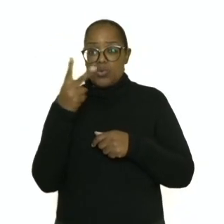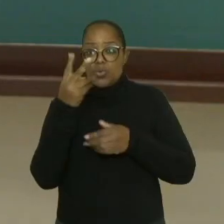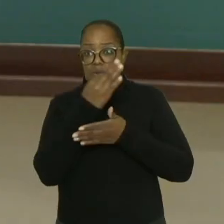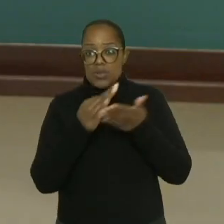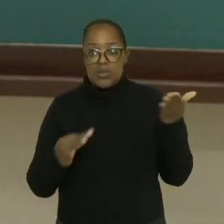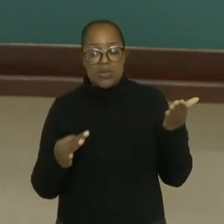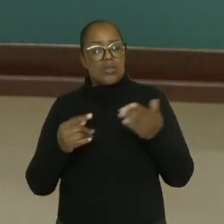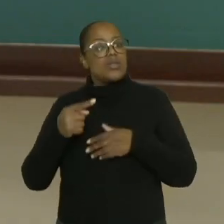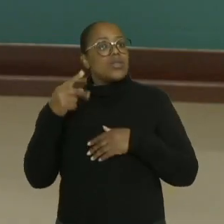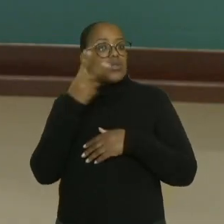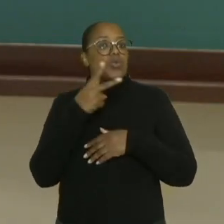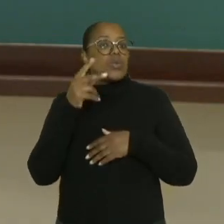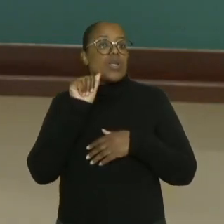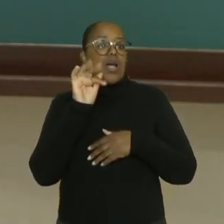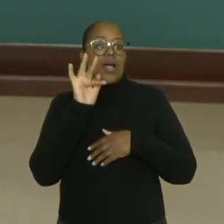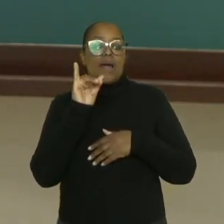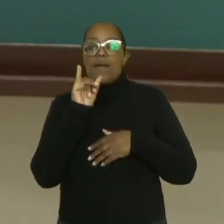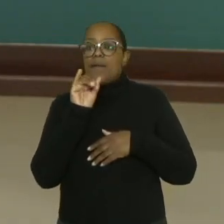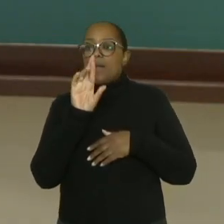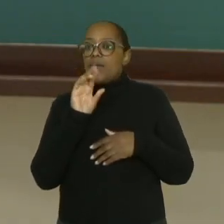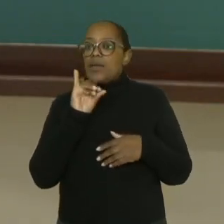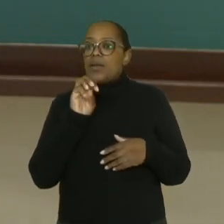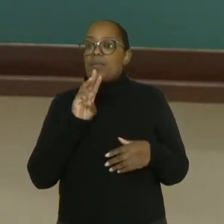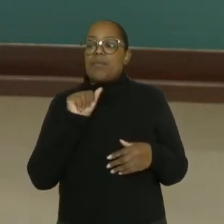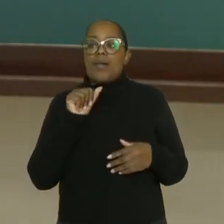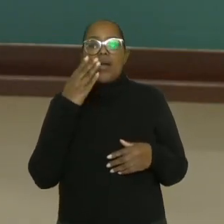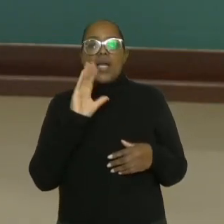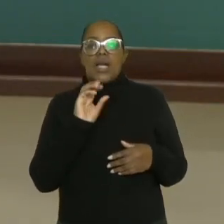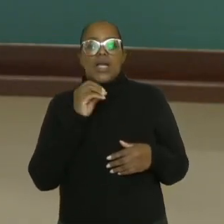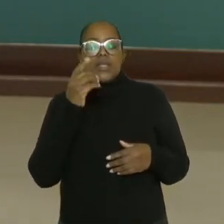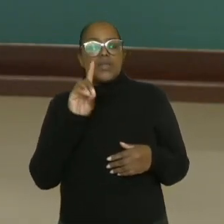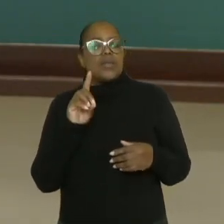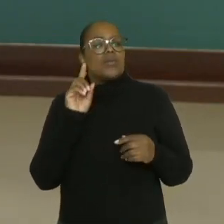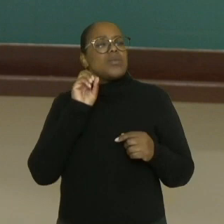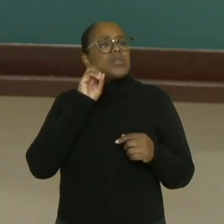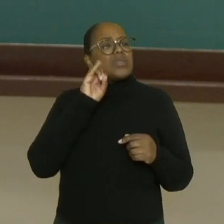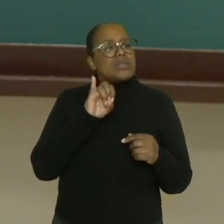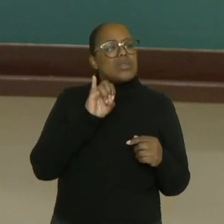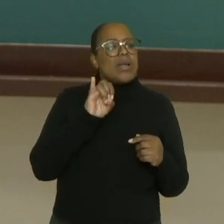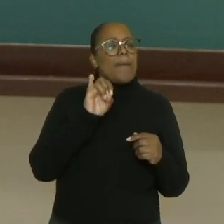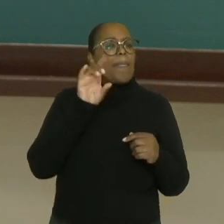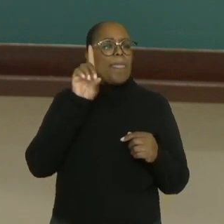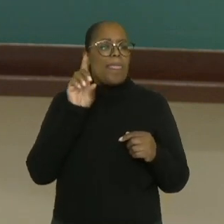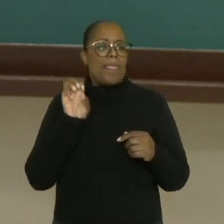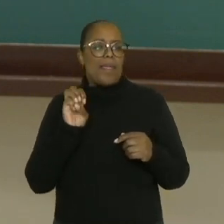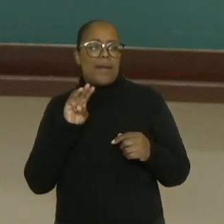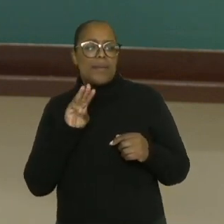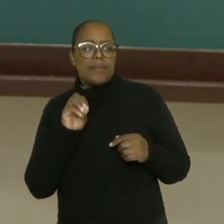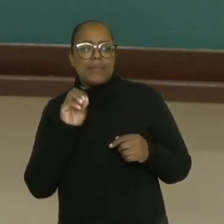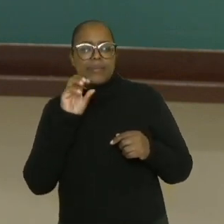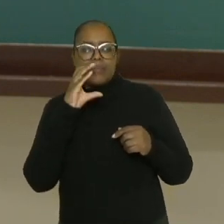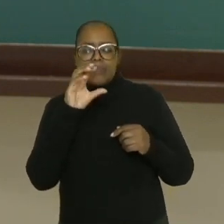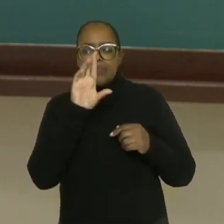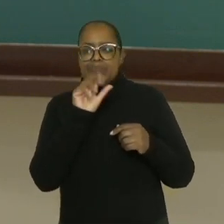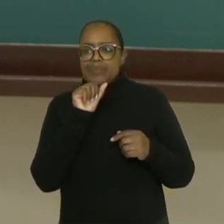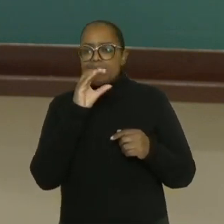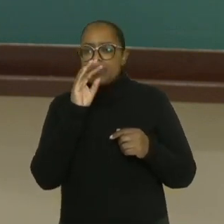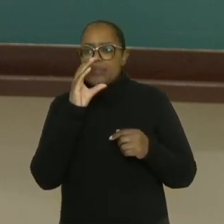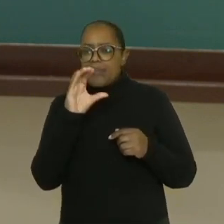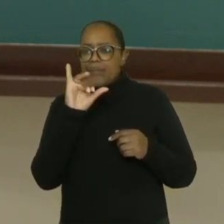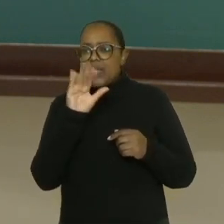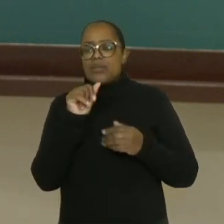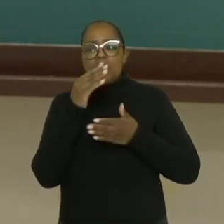duas afirmações. E partindo da perspectiva de democracia apresentada no texto 1, os meios